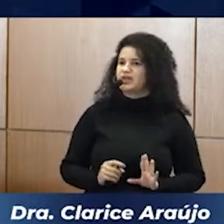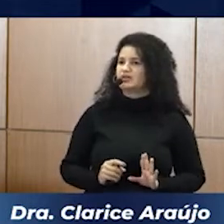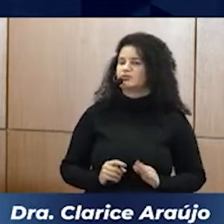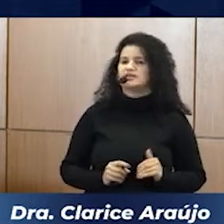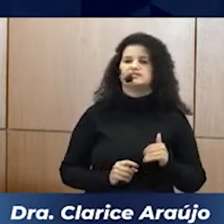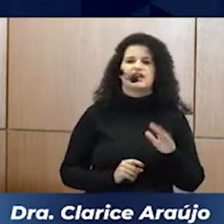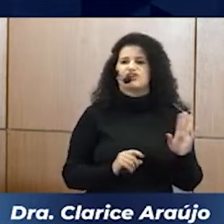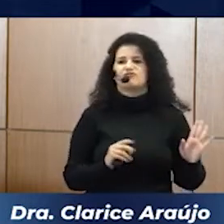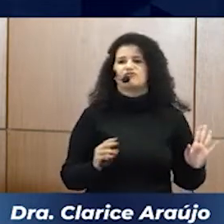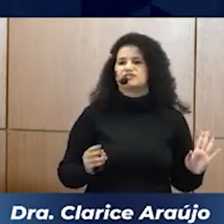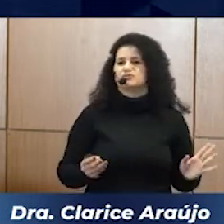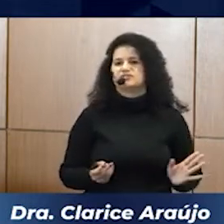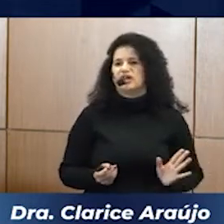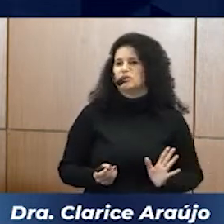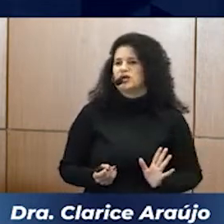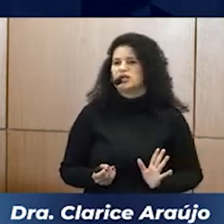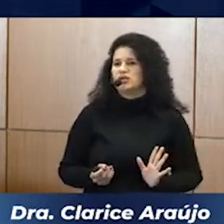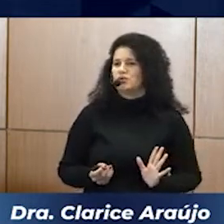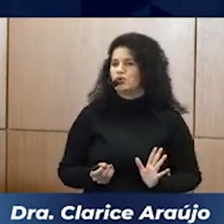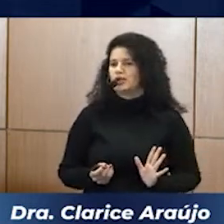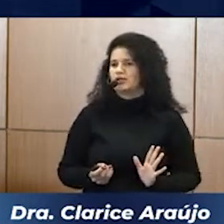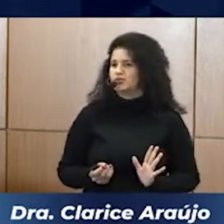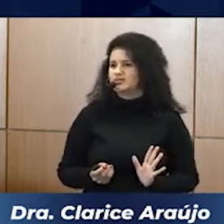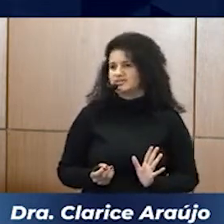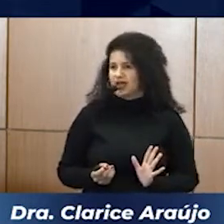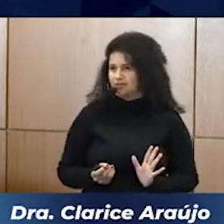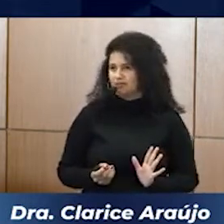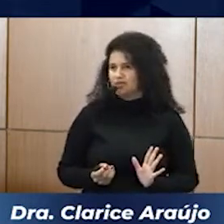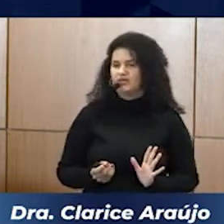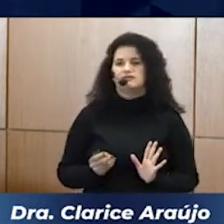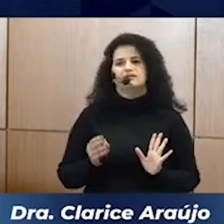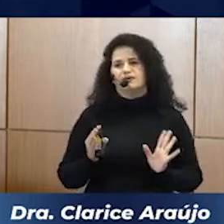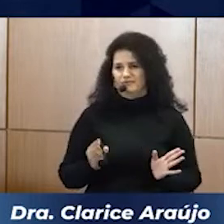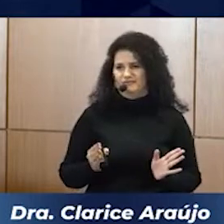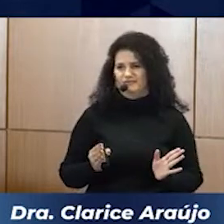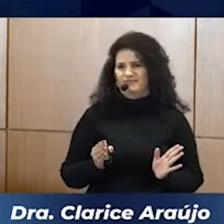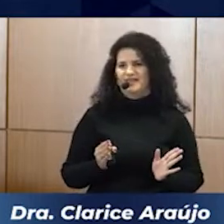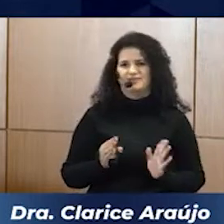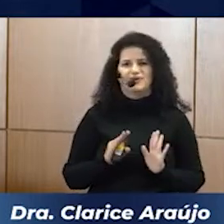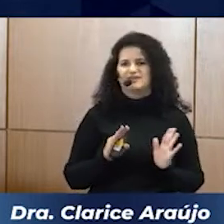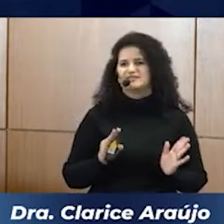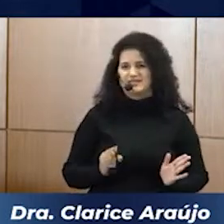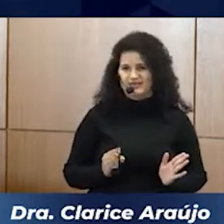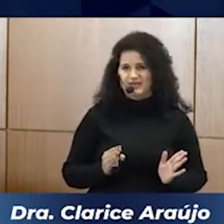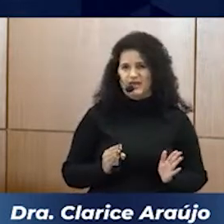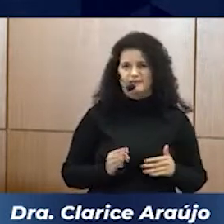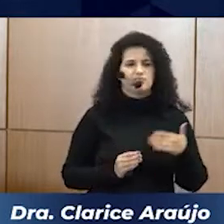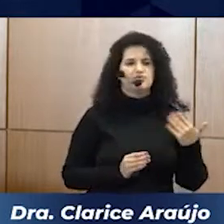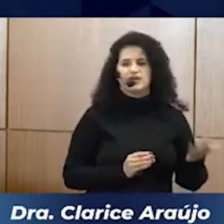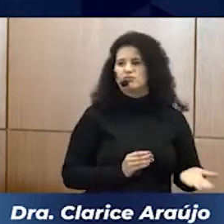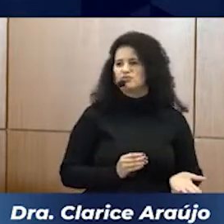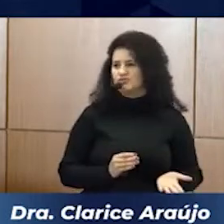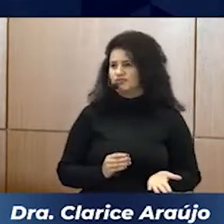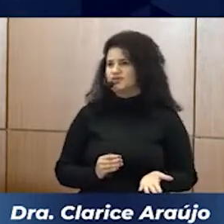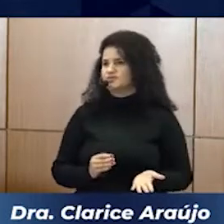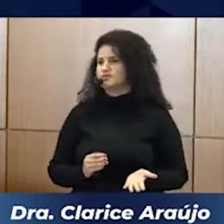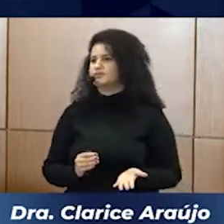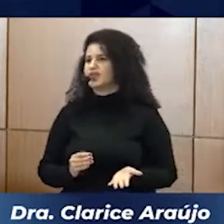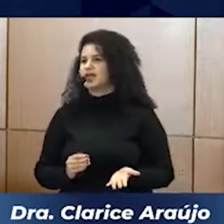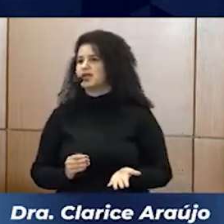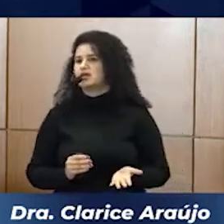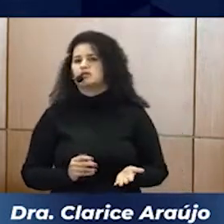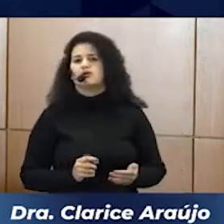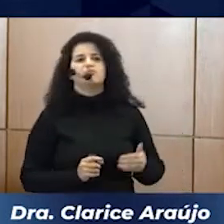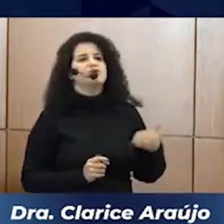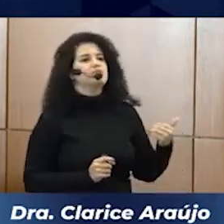passo pequeno, não é assim, ah, já vou fazer um ensaio clínico aleatorizado. Não, né? Não é assim, até porque é muito difícil.